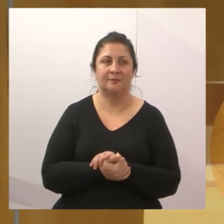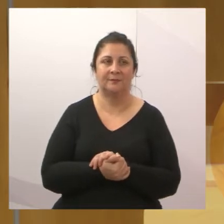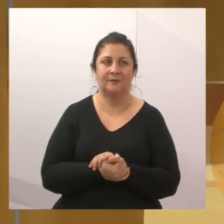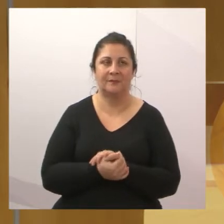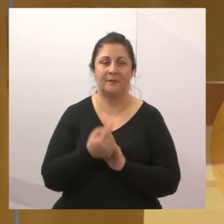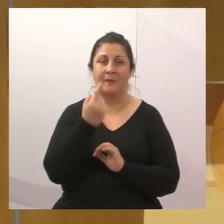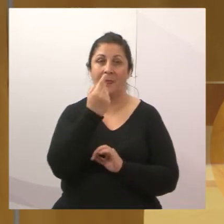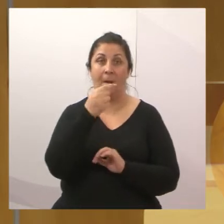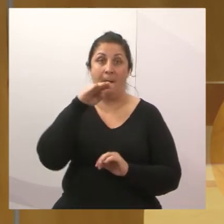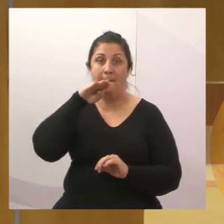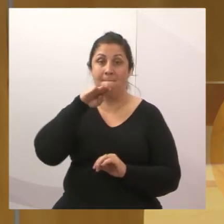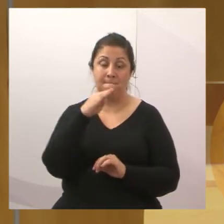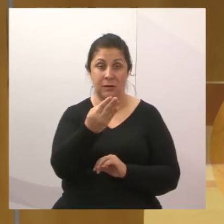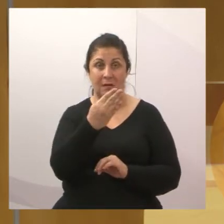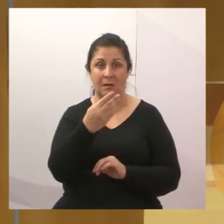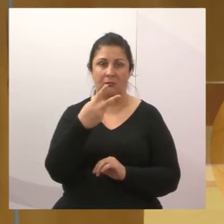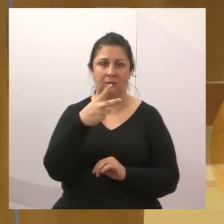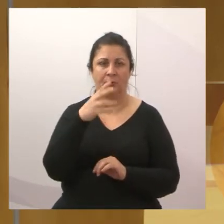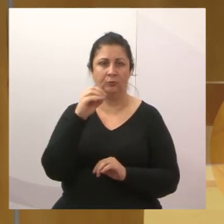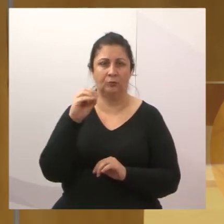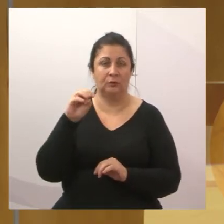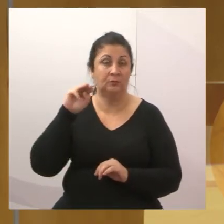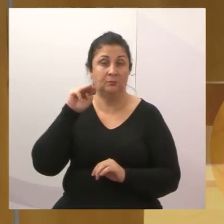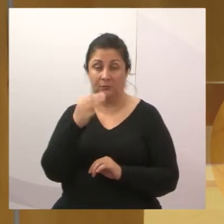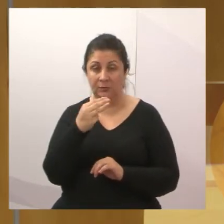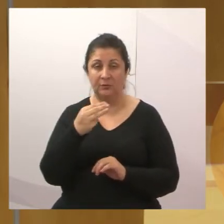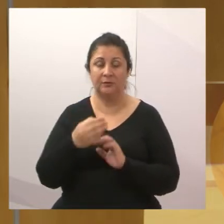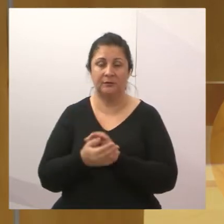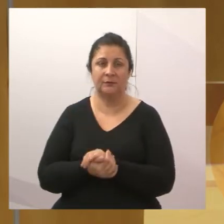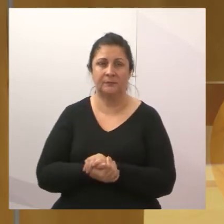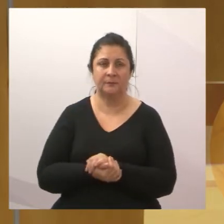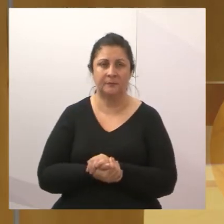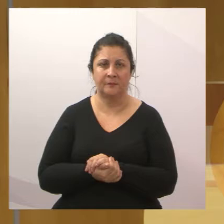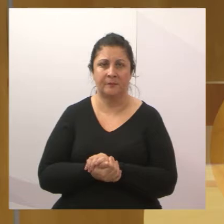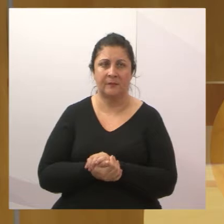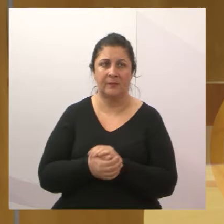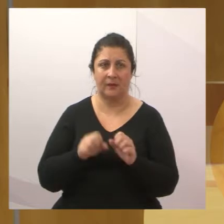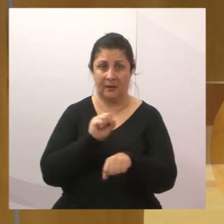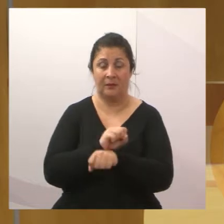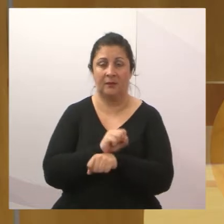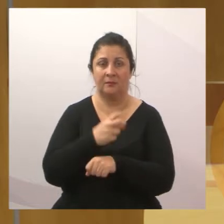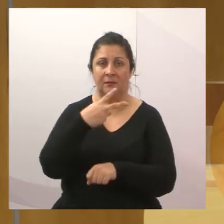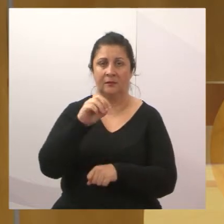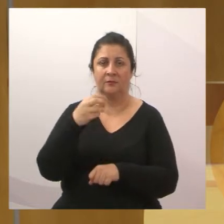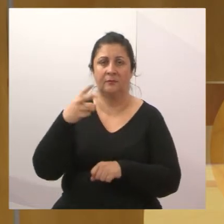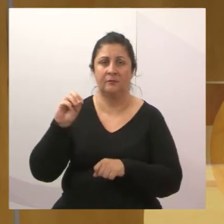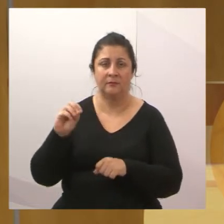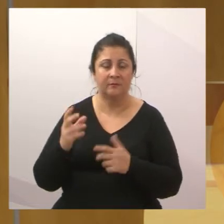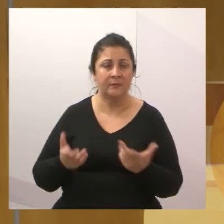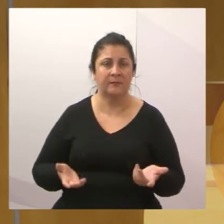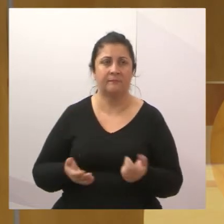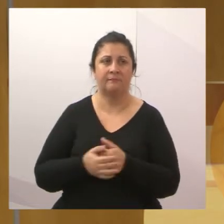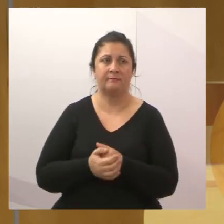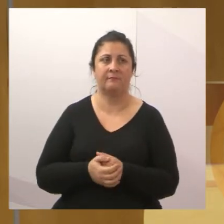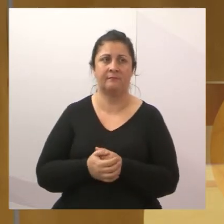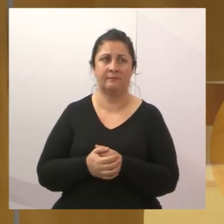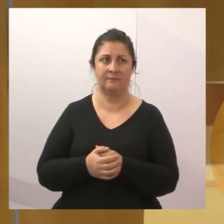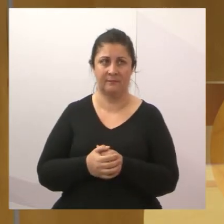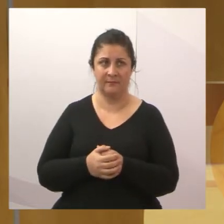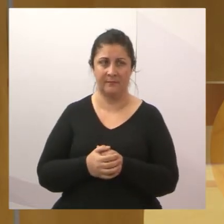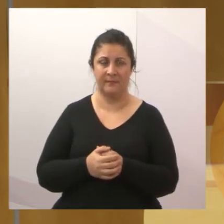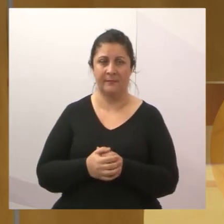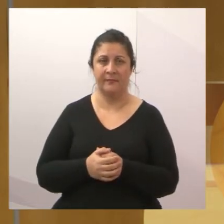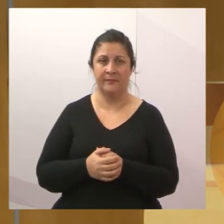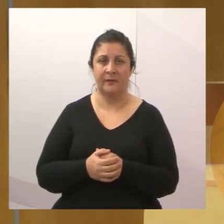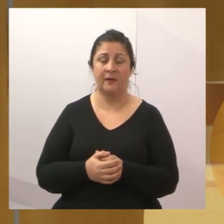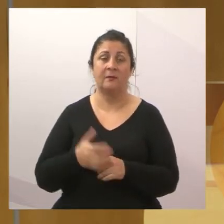1 bilhão e 200 milhões que arrecada, que é a previsão para arrecadar em 2020, é